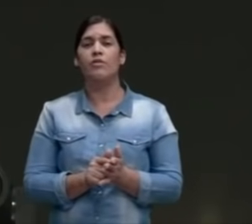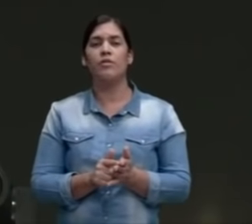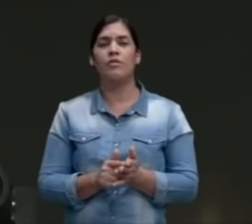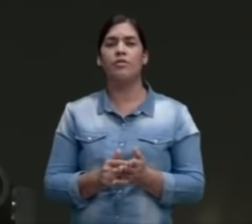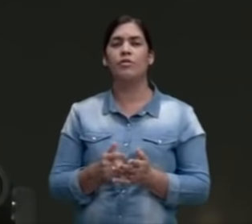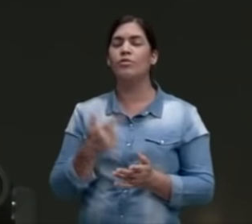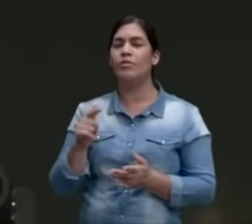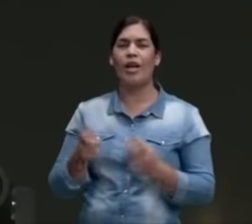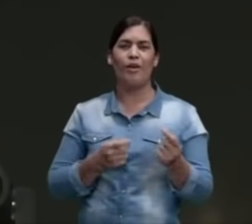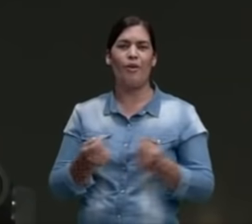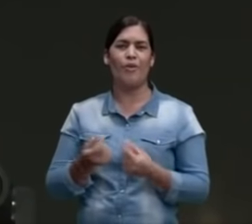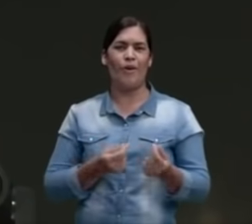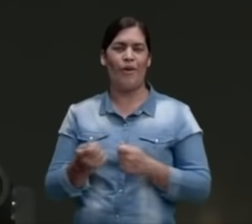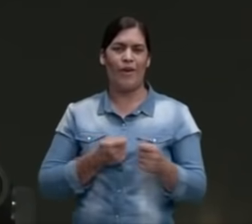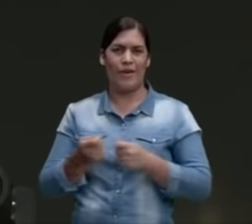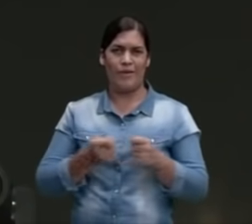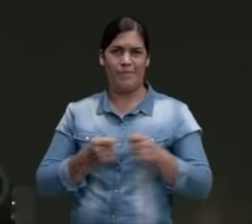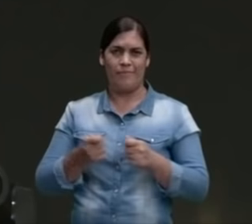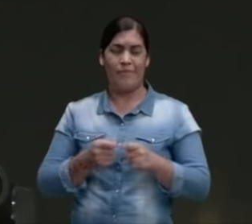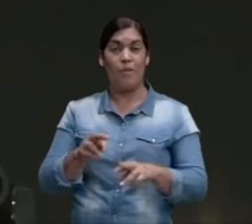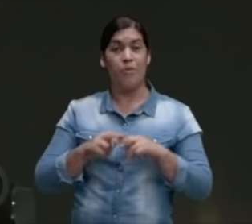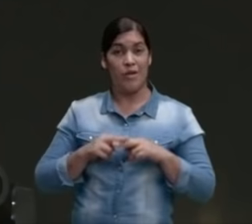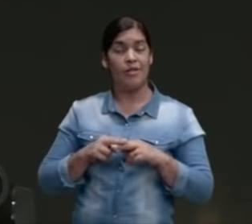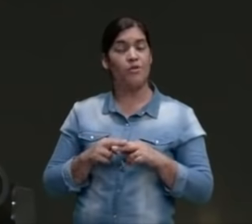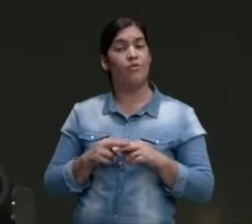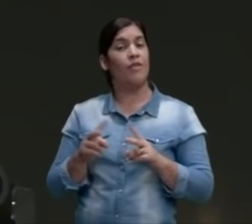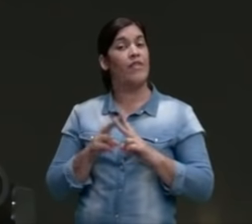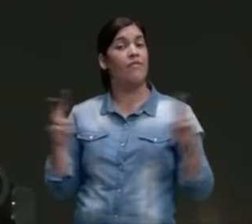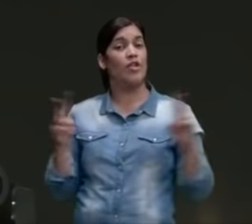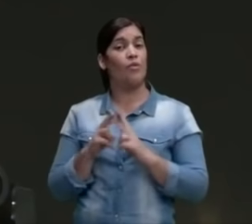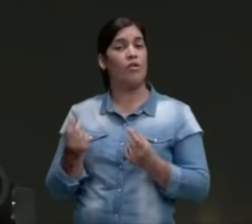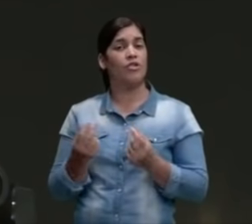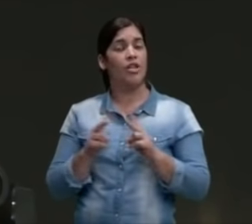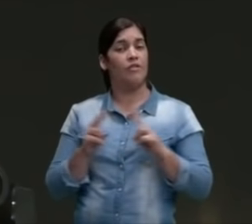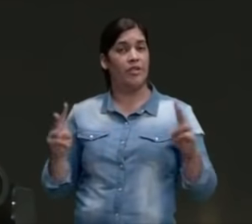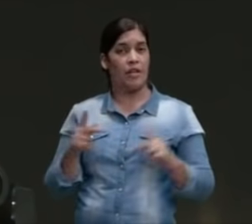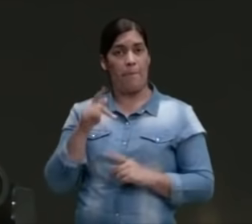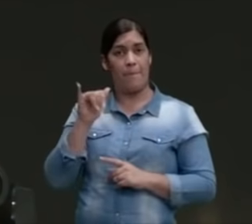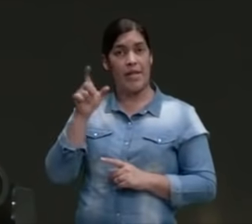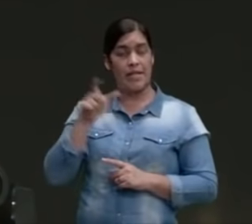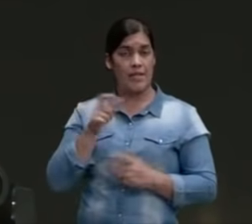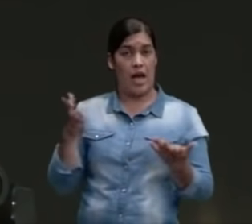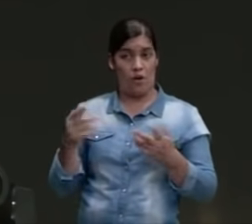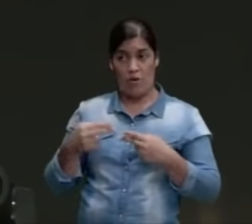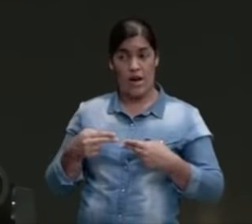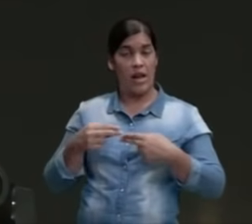controle. Por isso o dinheiro está virando digital. Não preciso falar, né, do Pix que acabou de